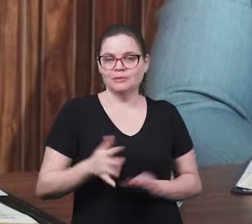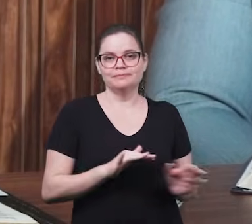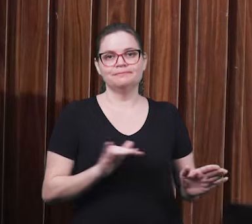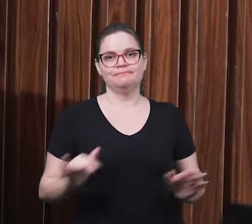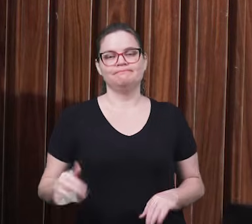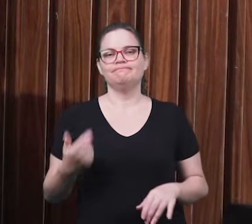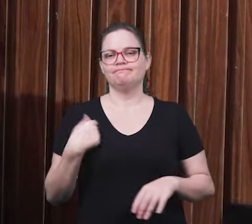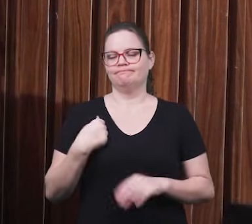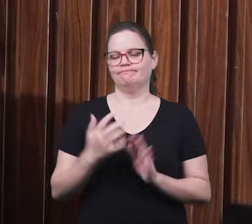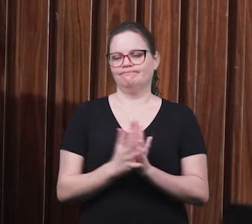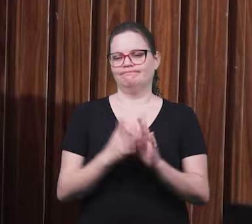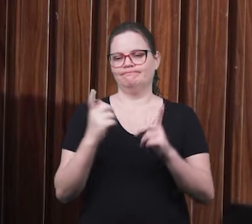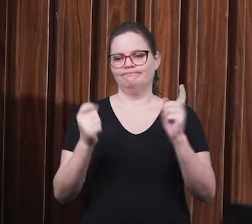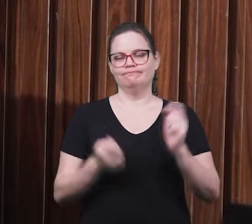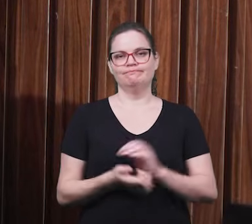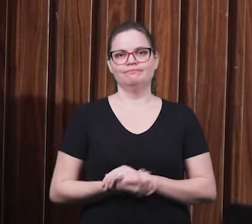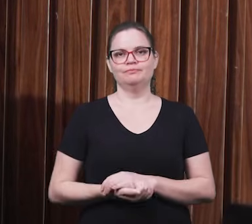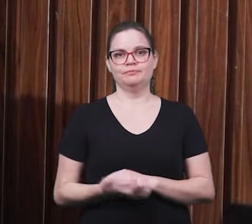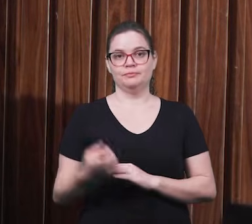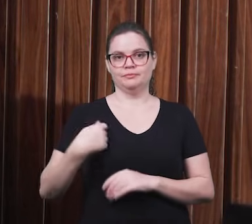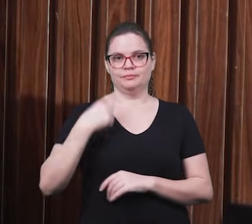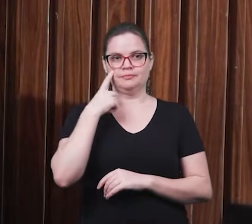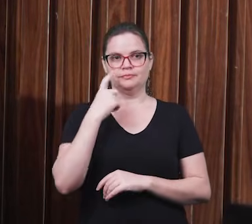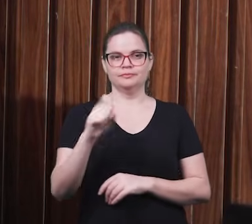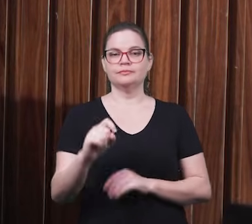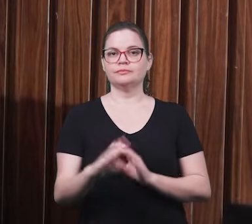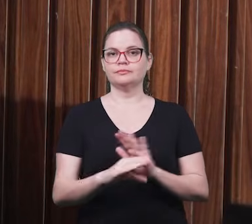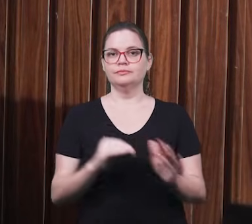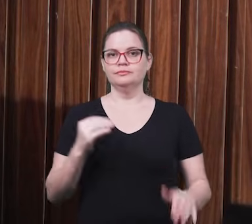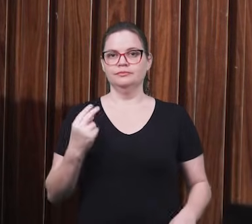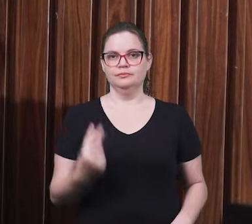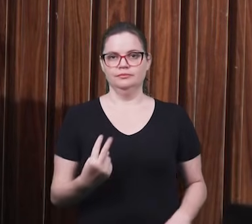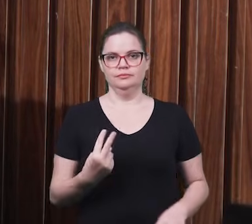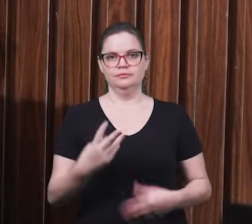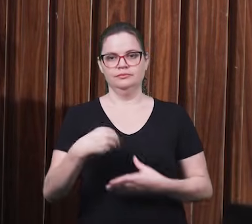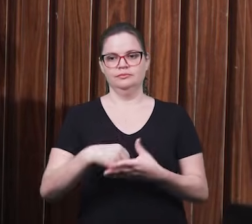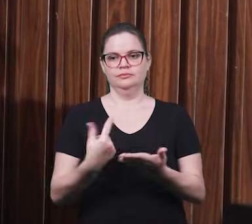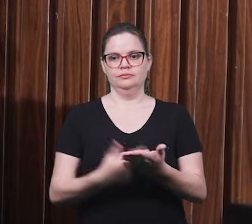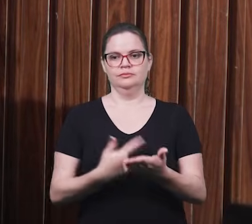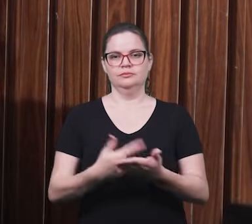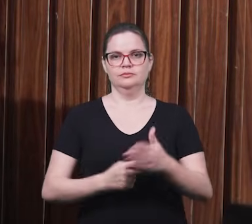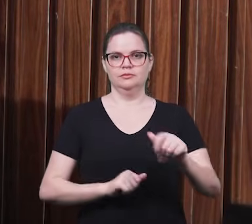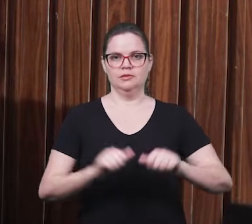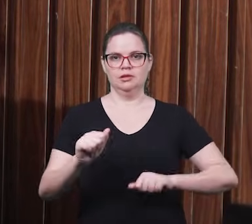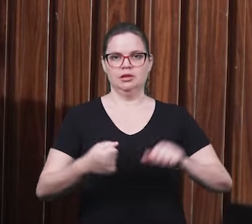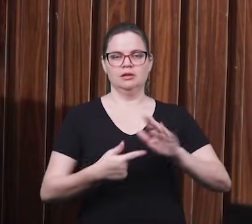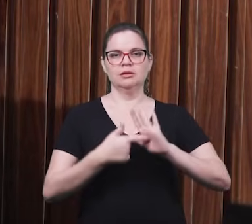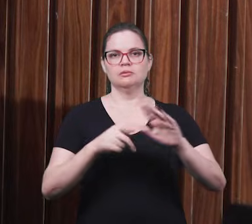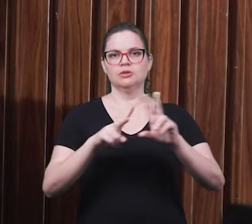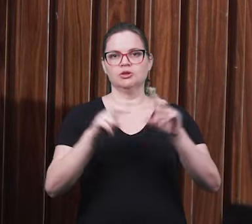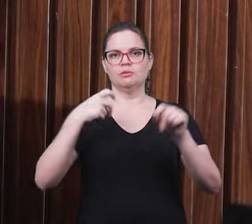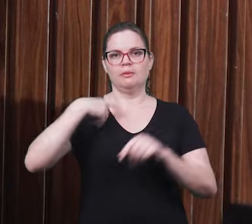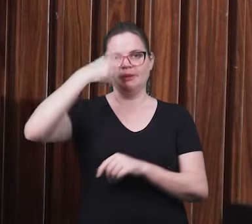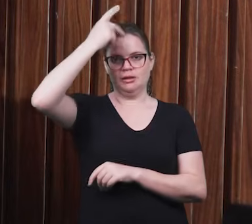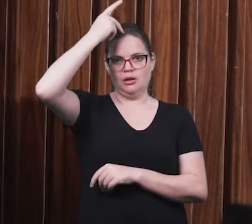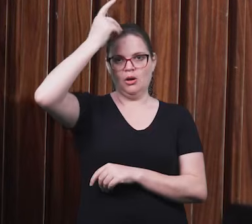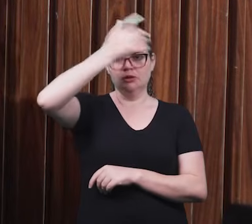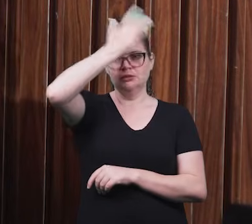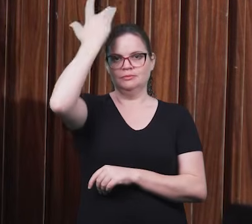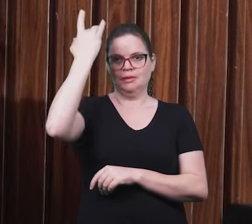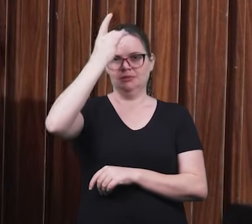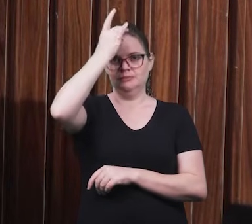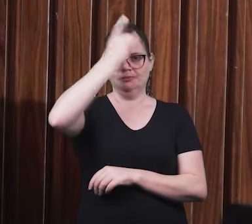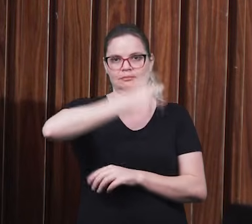do Senhor. Interessante. Na capítulo 2, né, de Atos, quando fala do batismo com o Espírito Santo, né, a experiência da